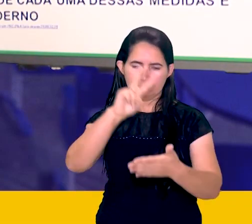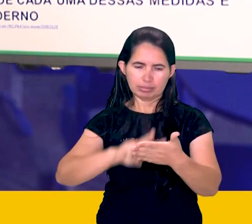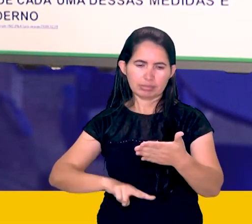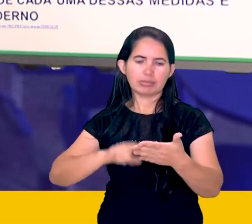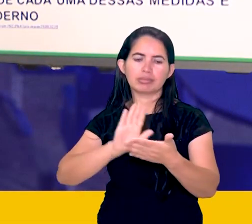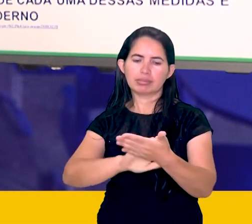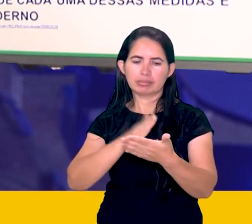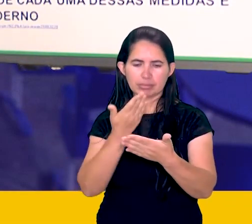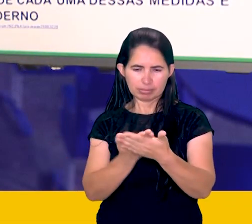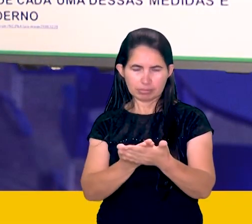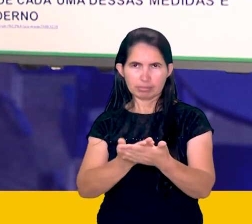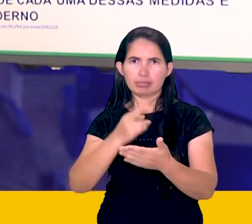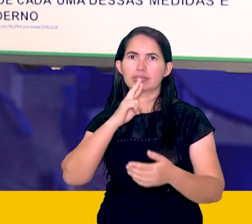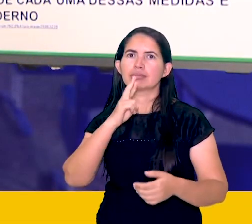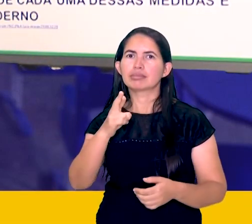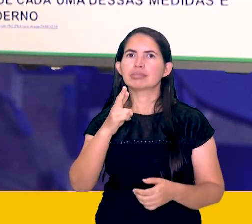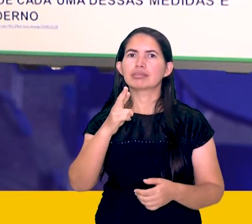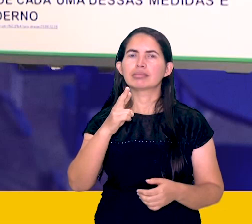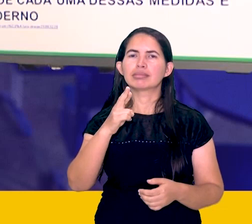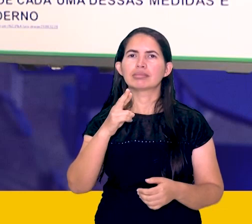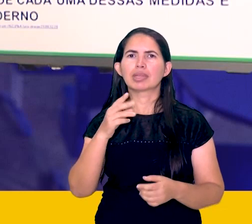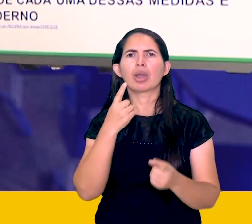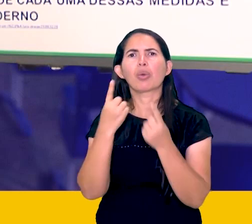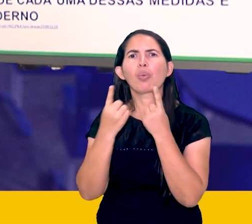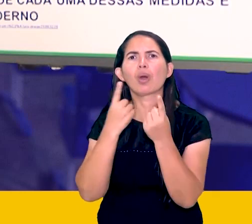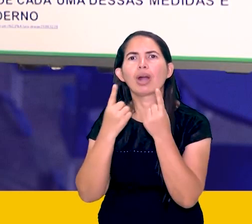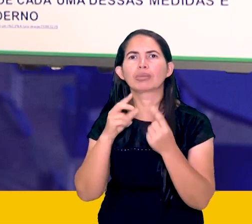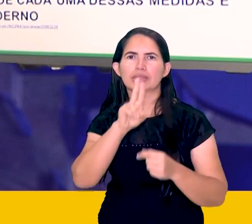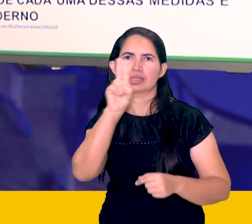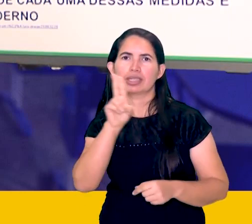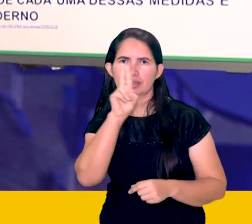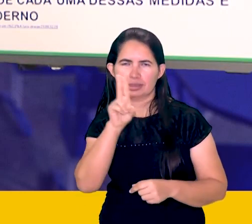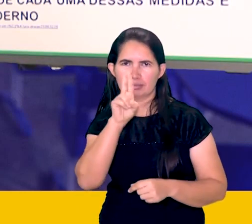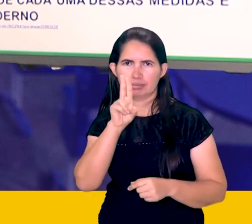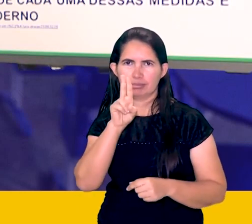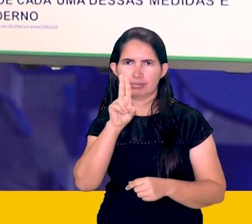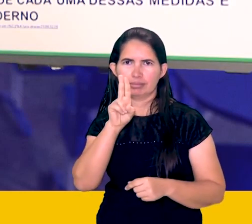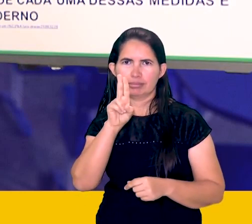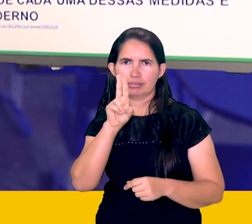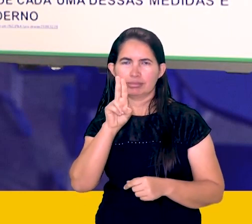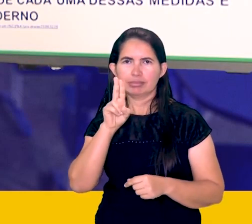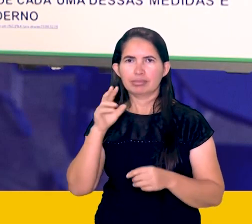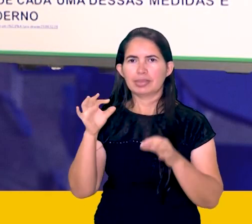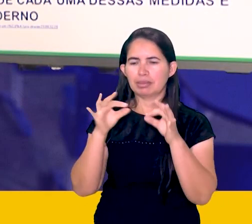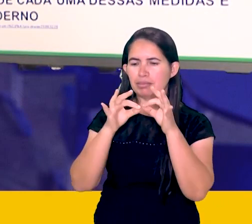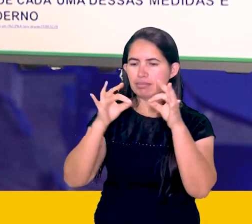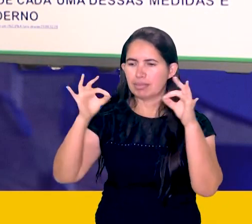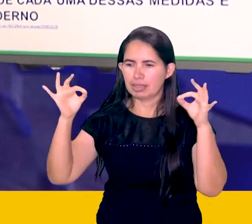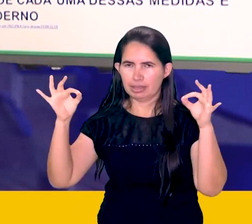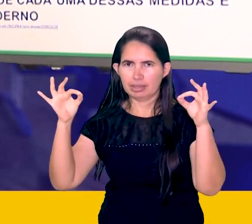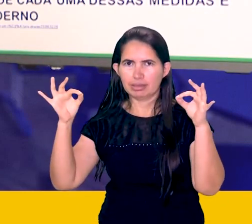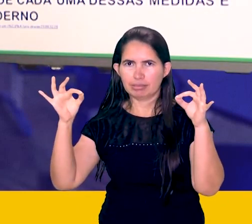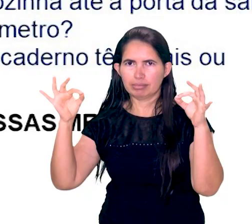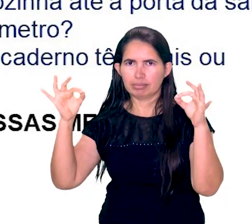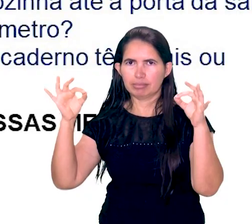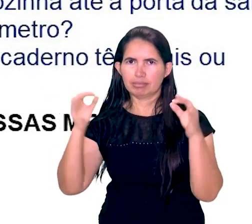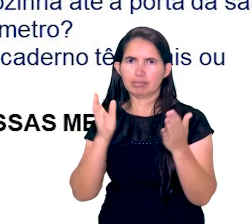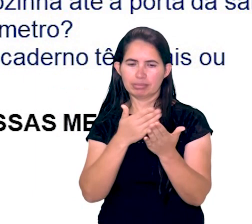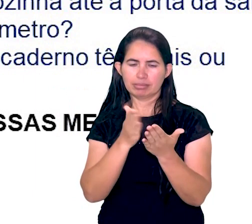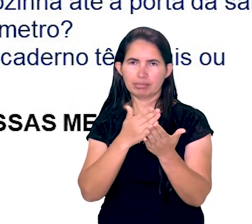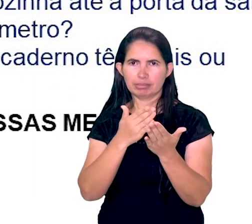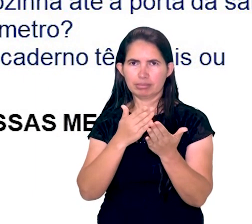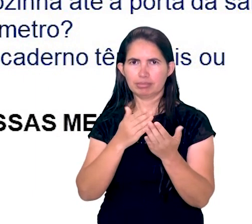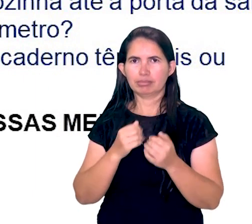a questão para responder. E aí, qual você utilizaria para medir o seu caderno? Vamos para a